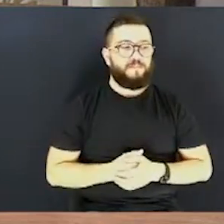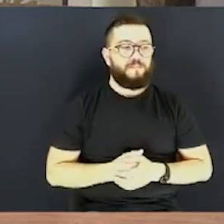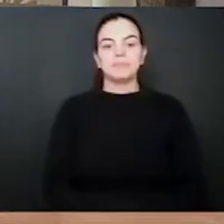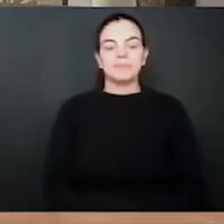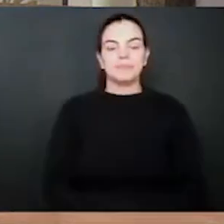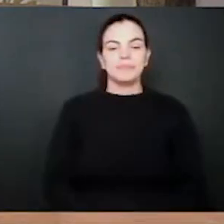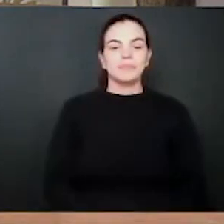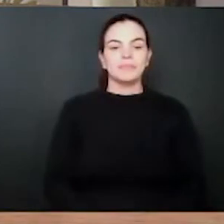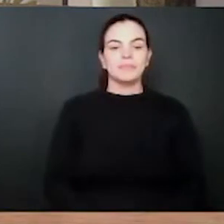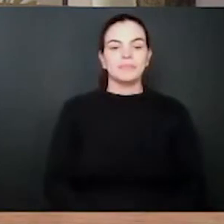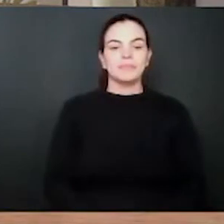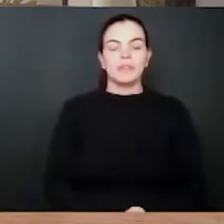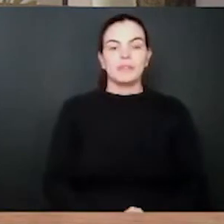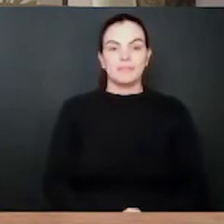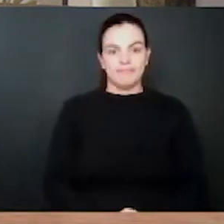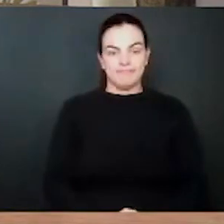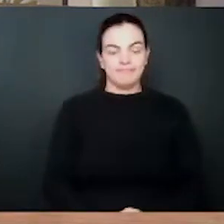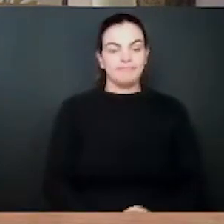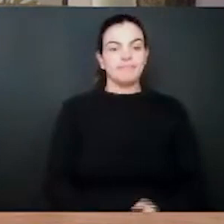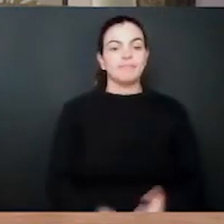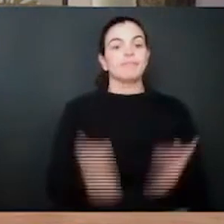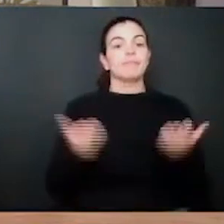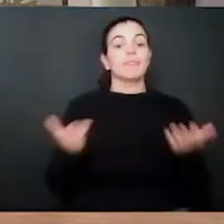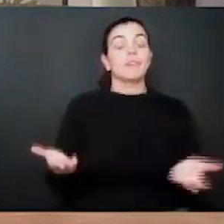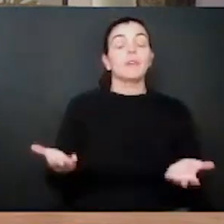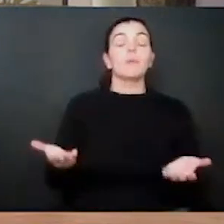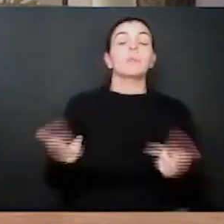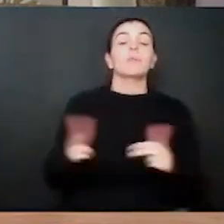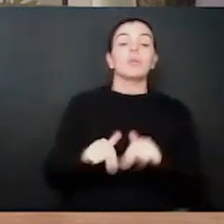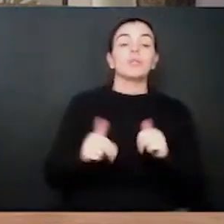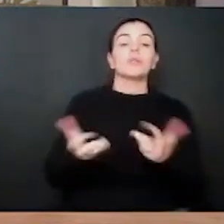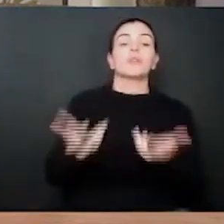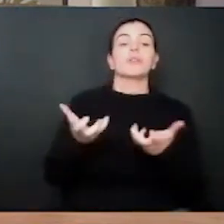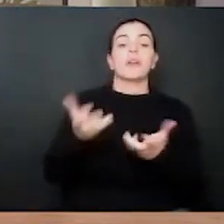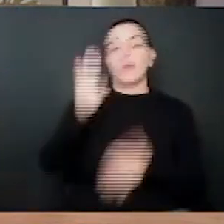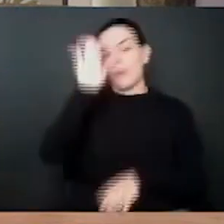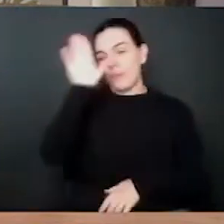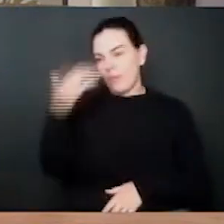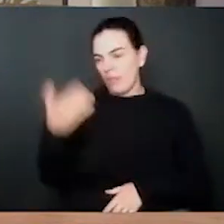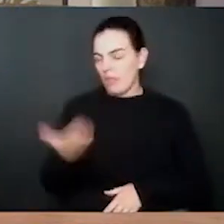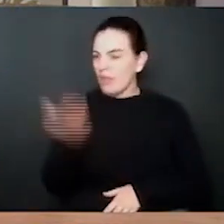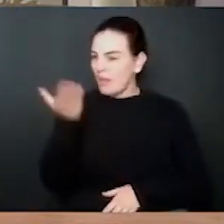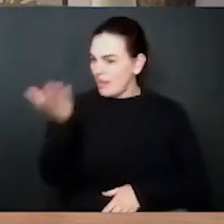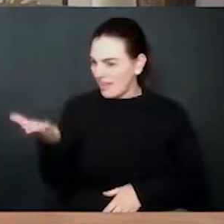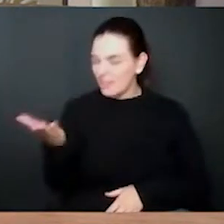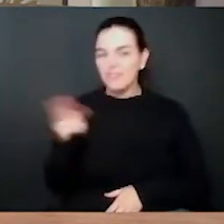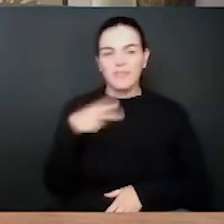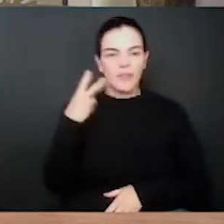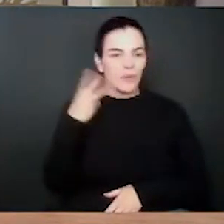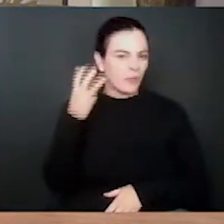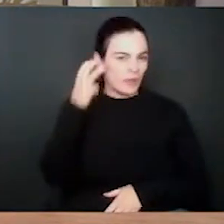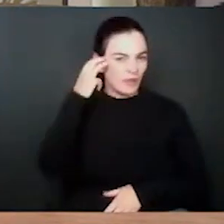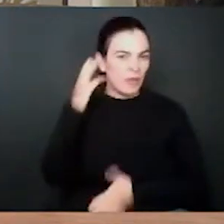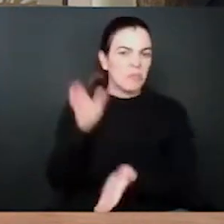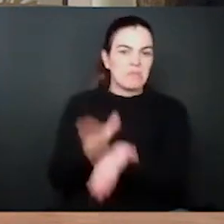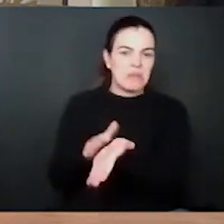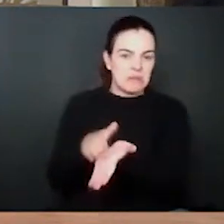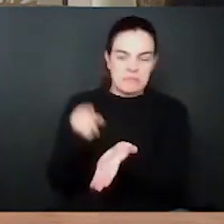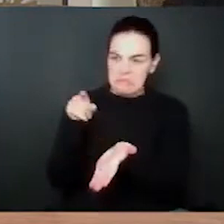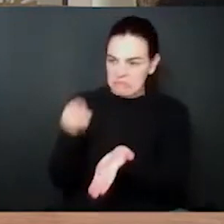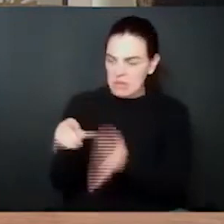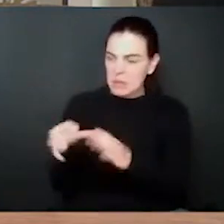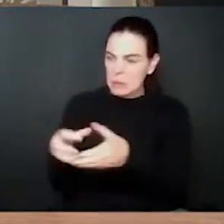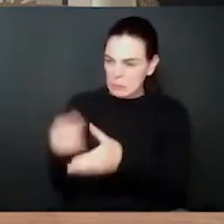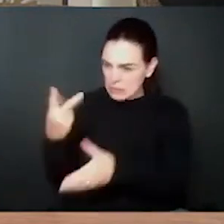próxima década. Então, quero render aqui minhas homenagens e dar os parabéns ao vereador Dalton Borba, toda a sua equipe,